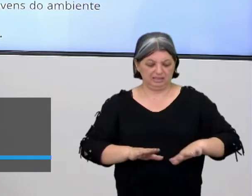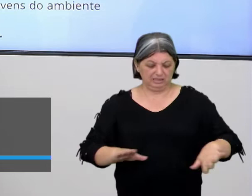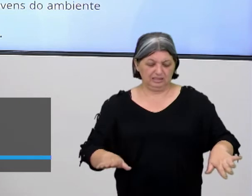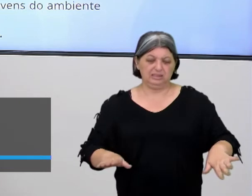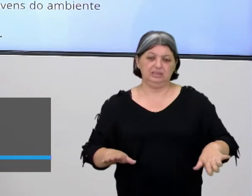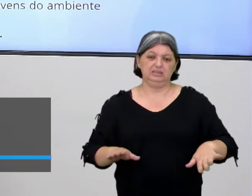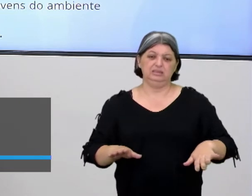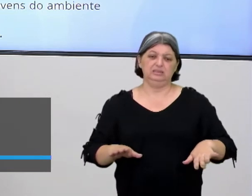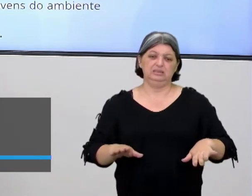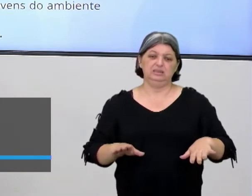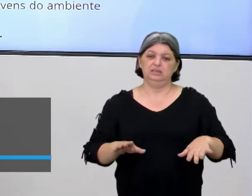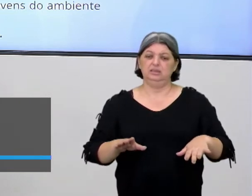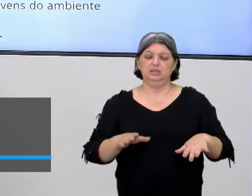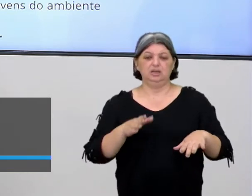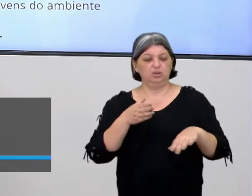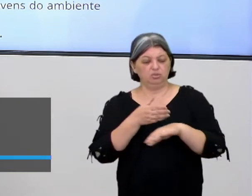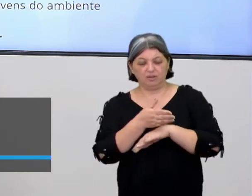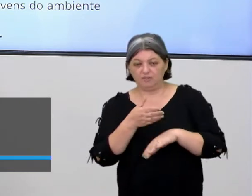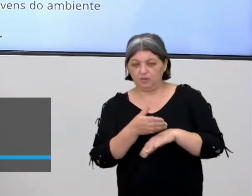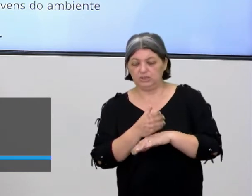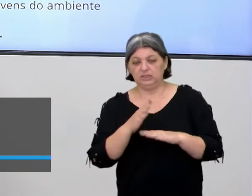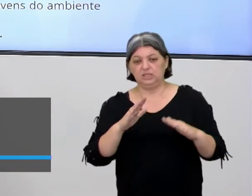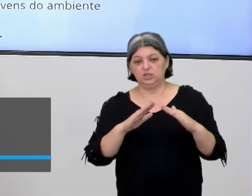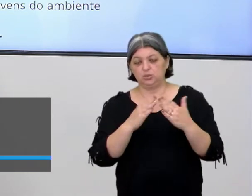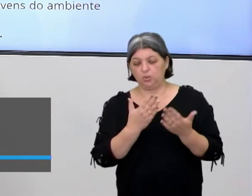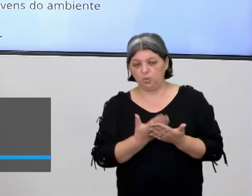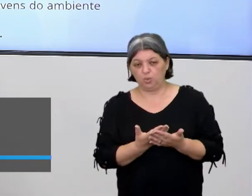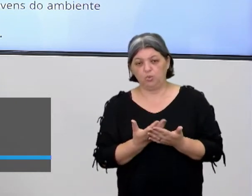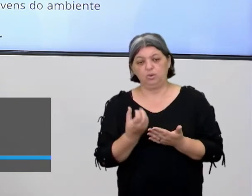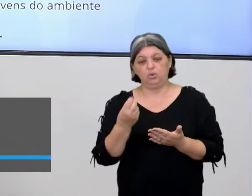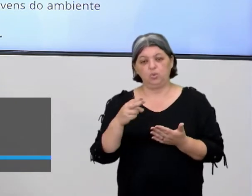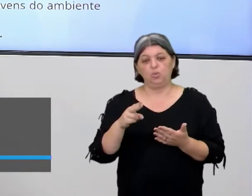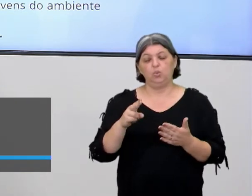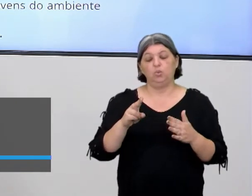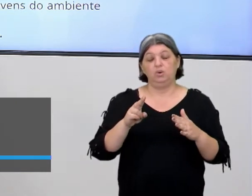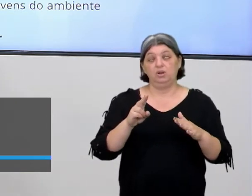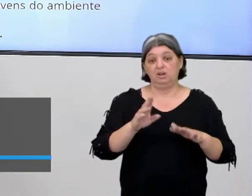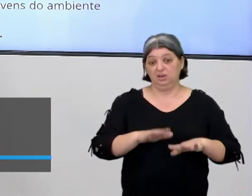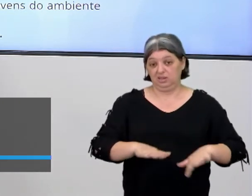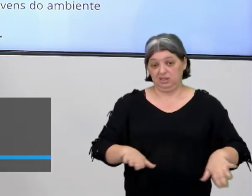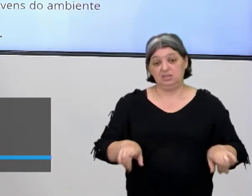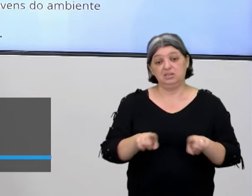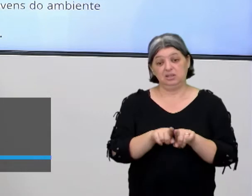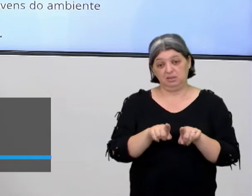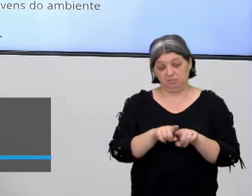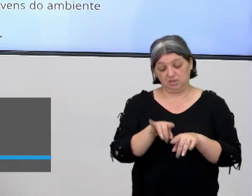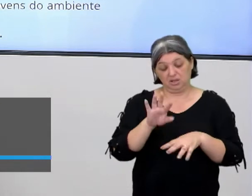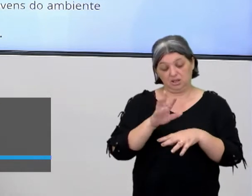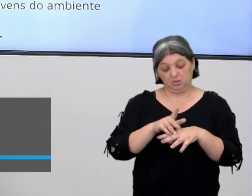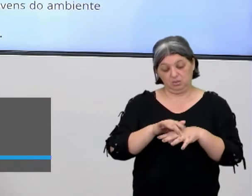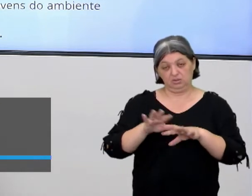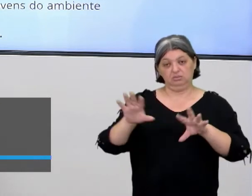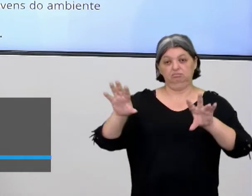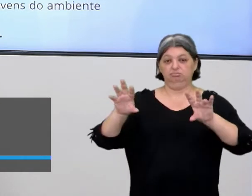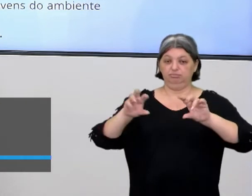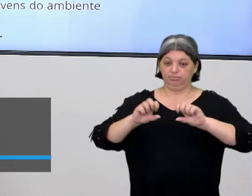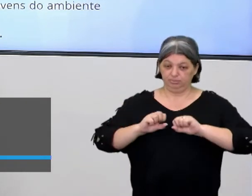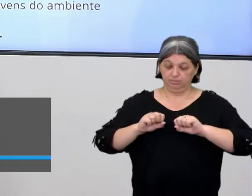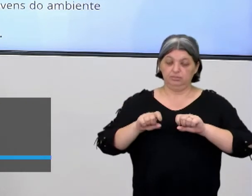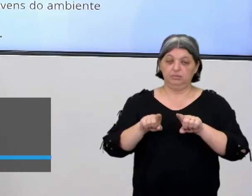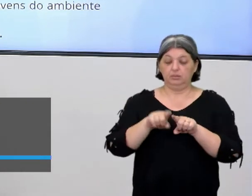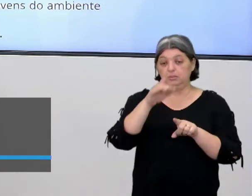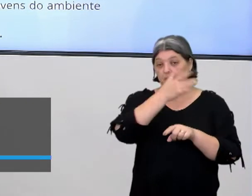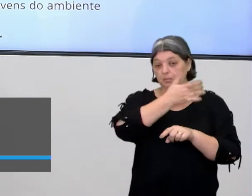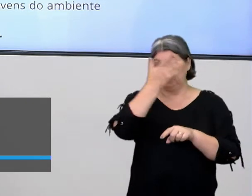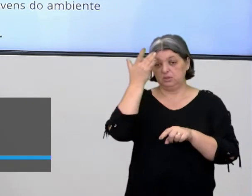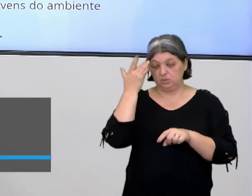escola, né, pessoas que foram atingidas por essa doença, né, pessoas que infelizmente, né,